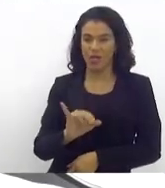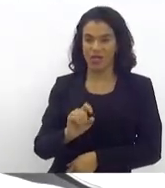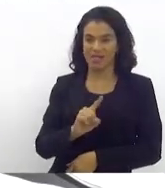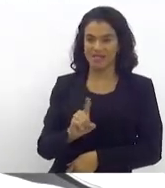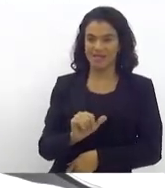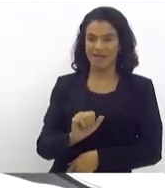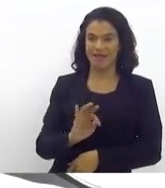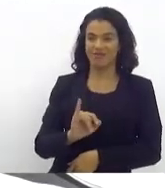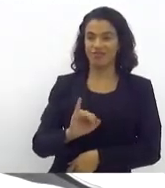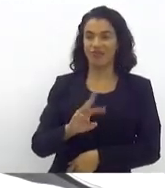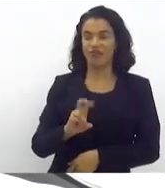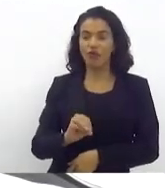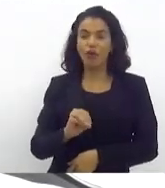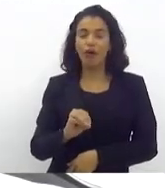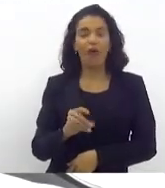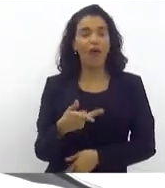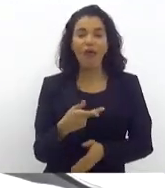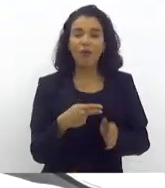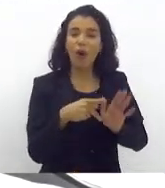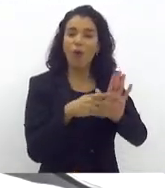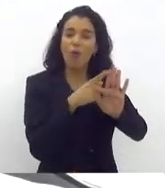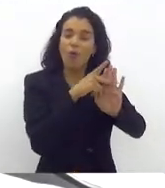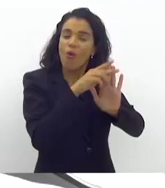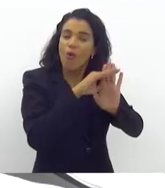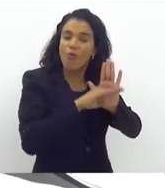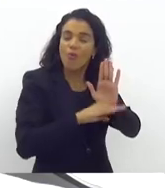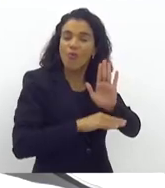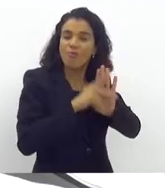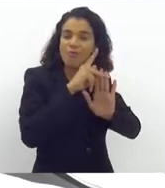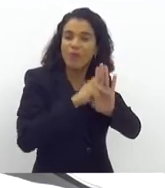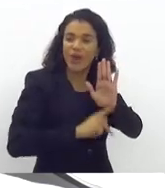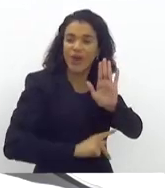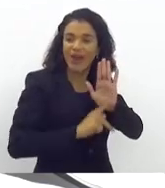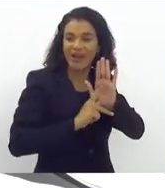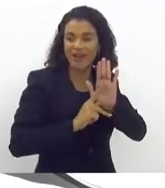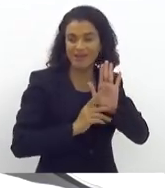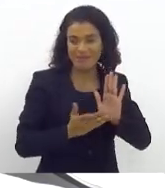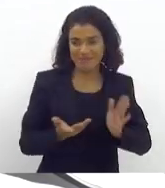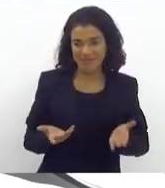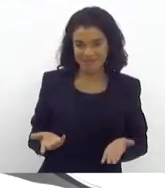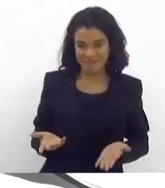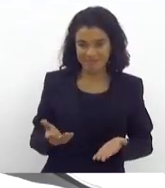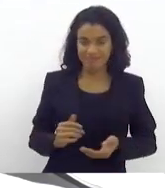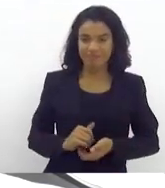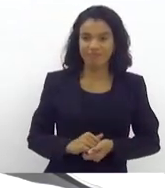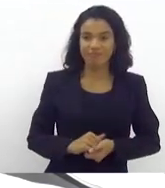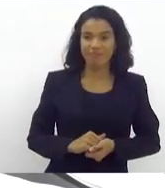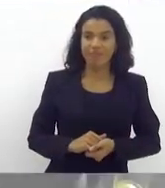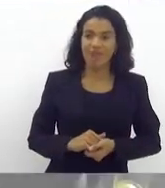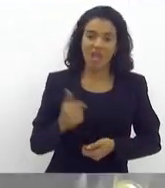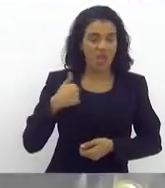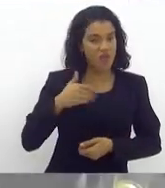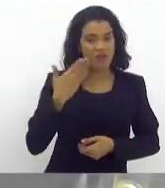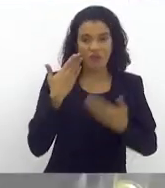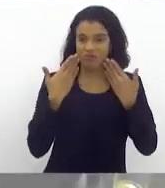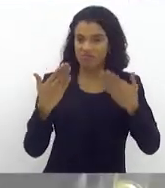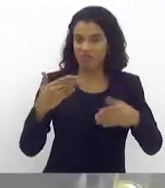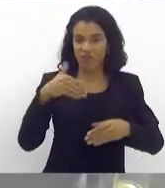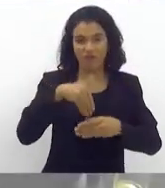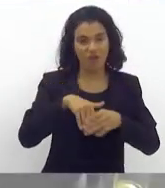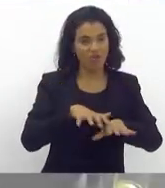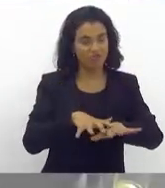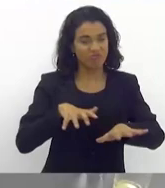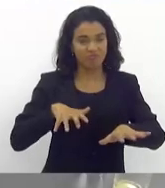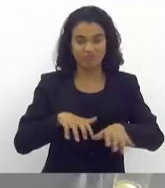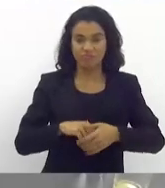como quando cria um programa, quando cria uma política, algo mais abrangente. Apresentando o voto divergente, deputado Serafini.